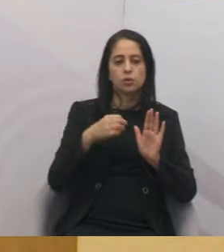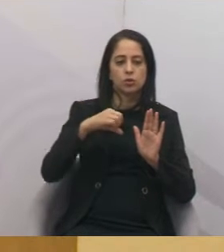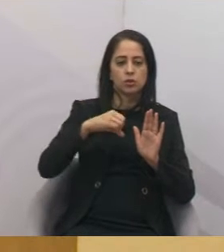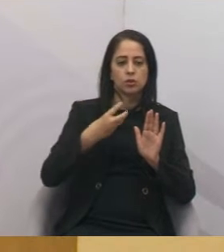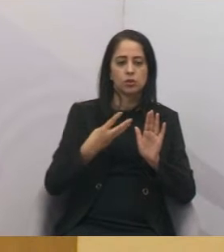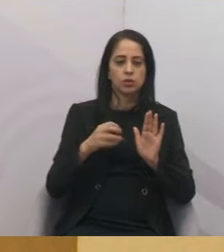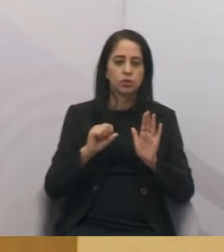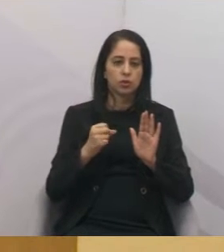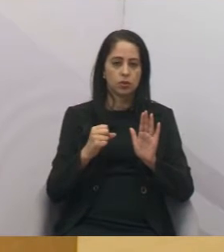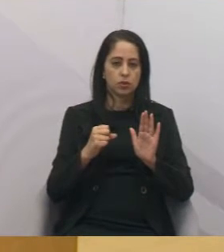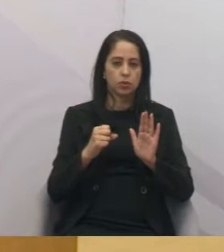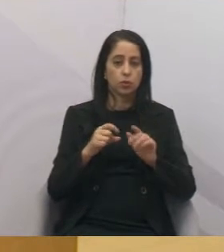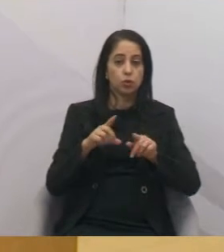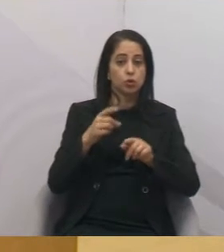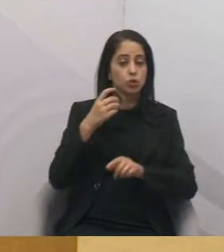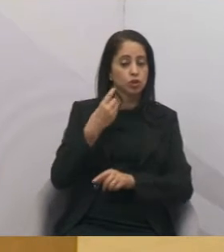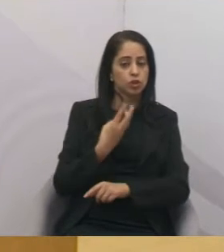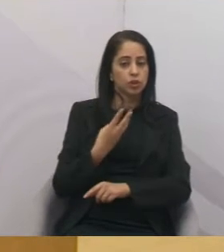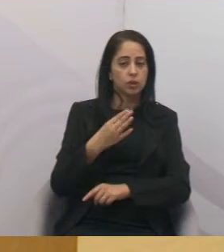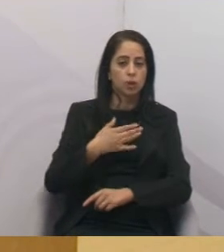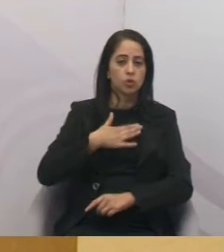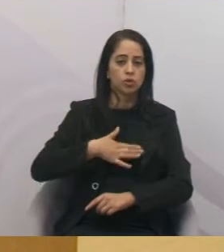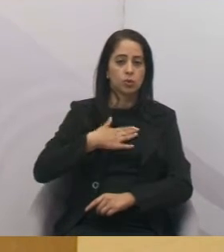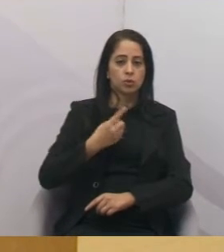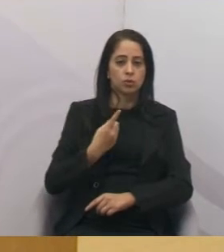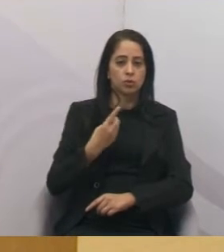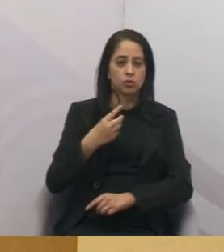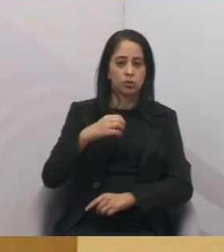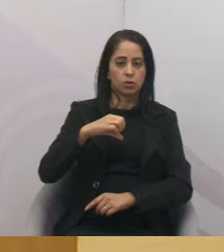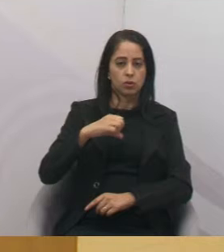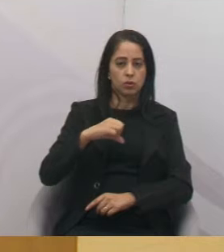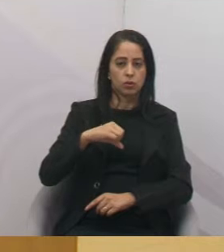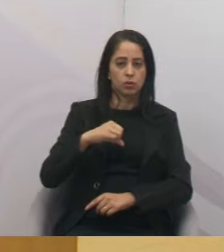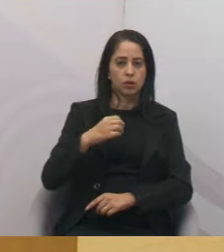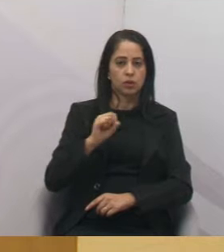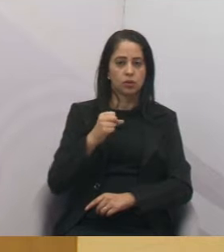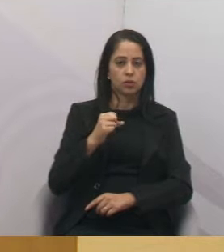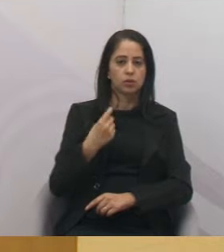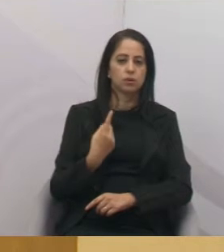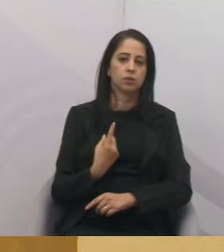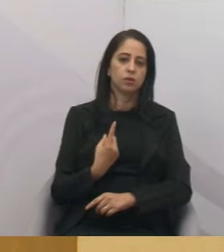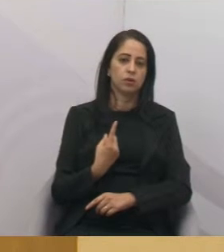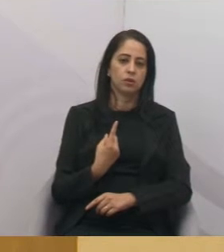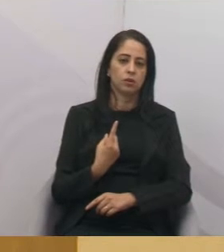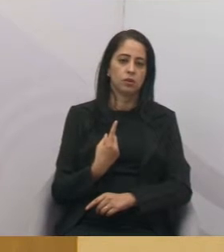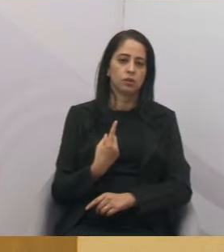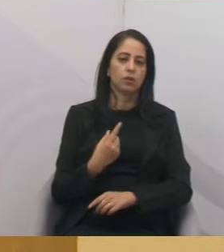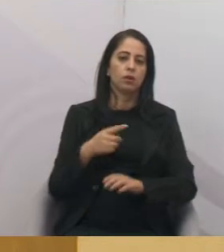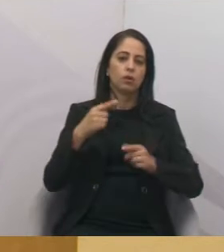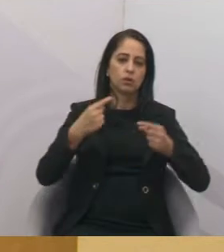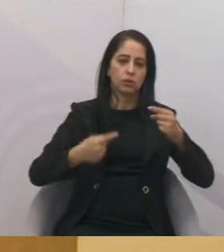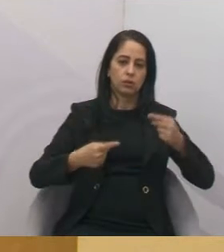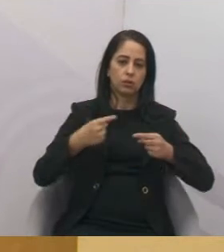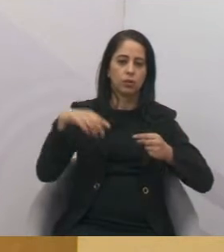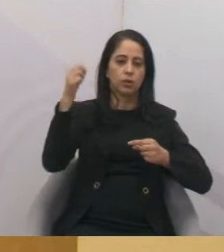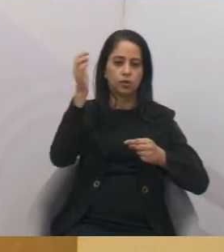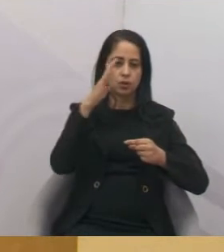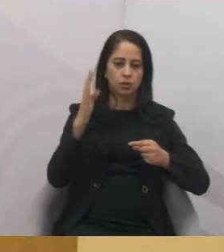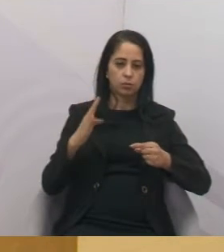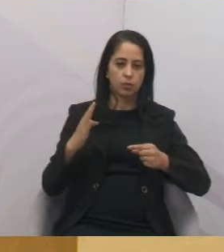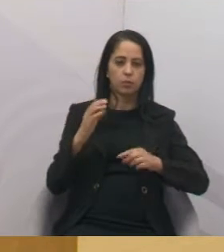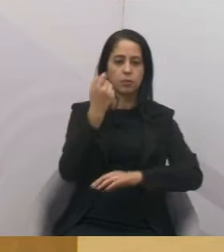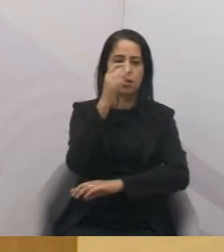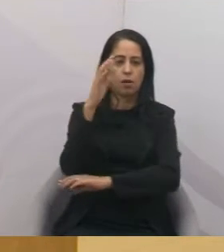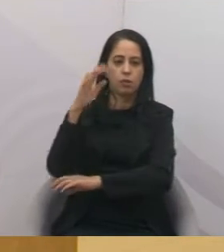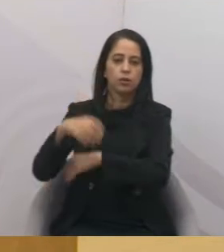6.938, de 31 de agosto de 1981, que estabelece a Política Nacional de Meio Ambiente e